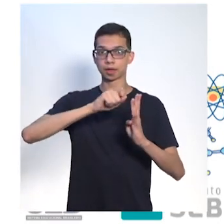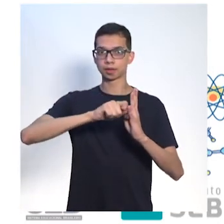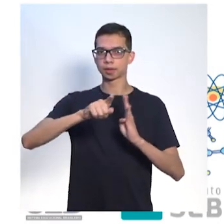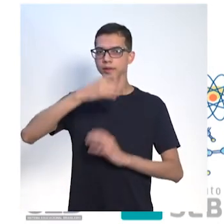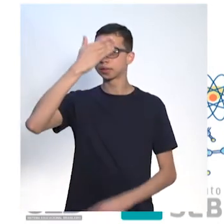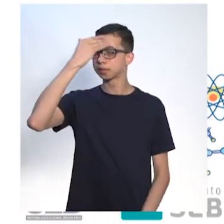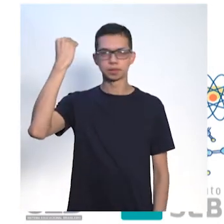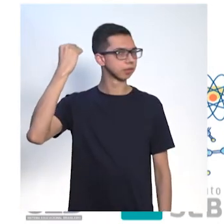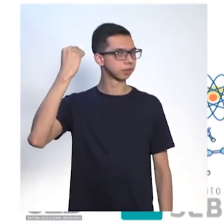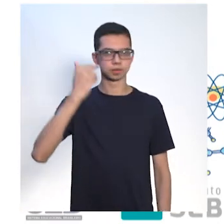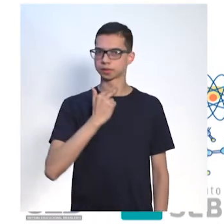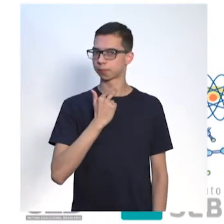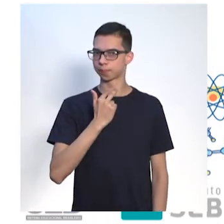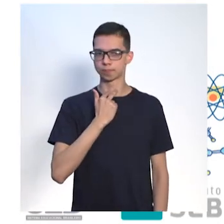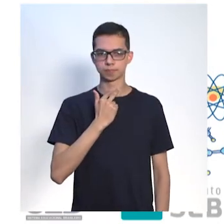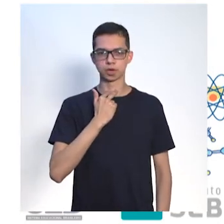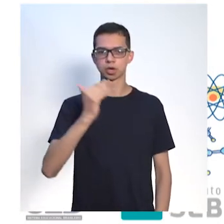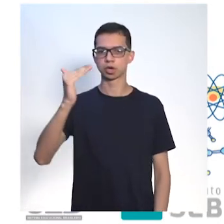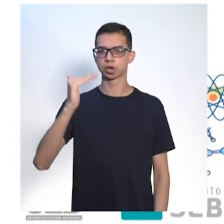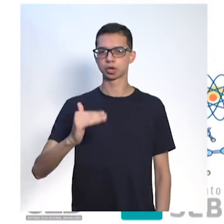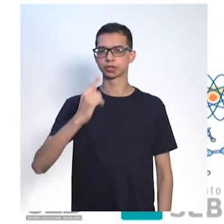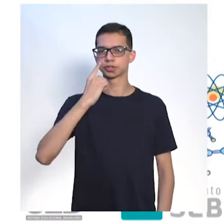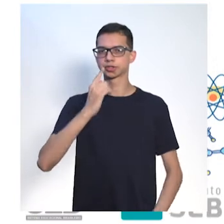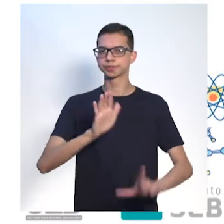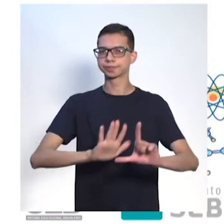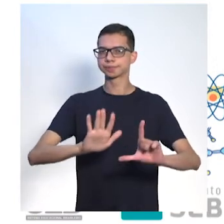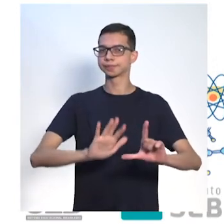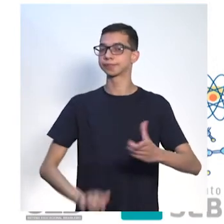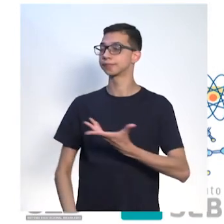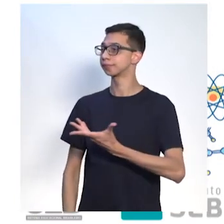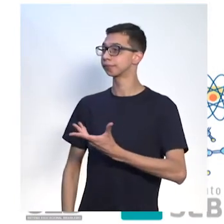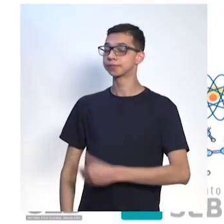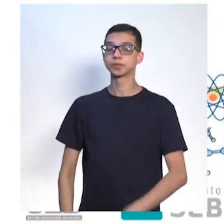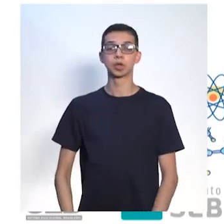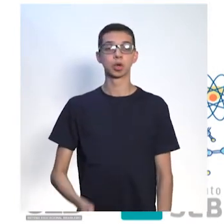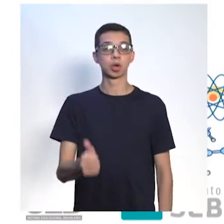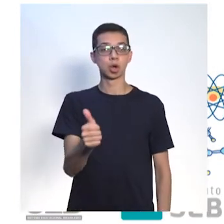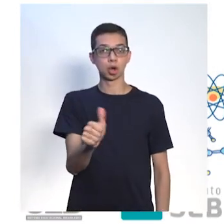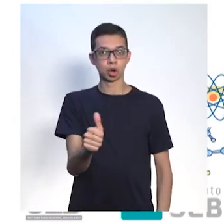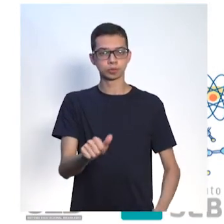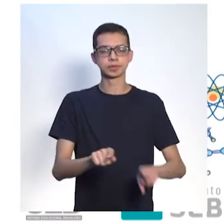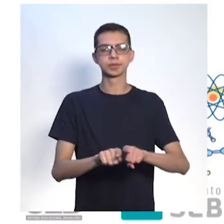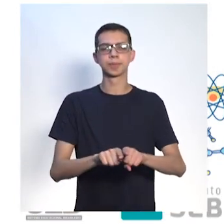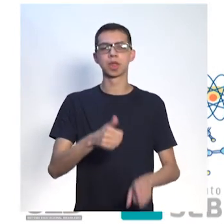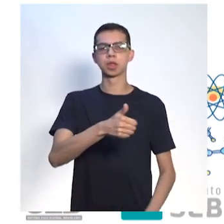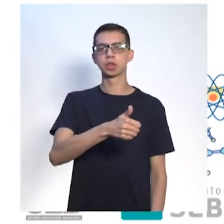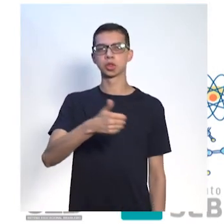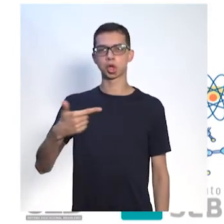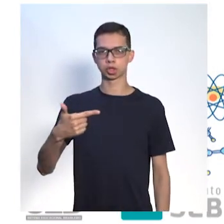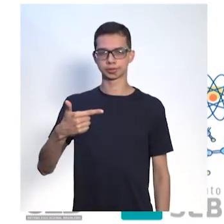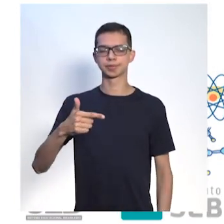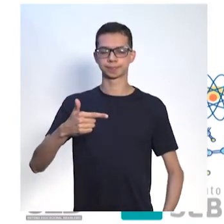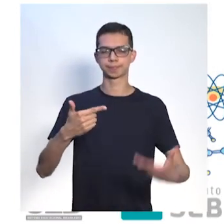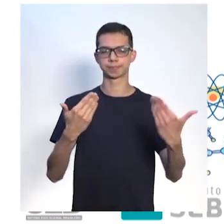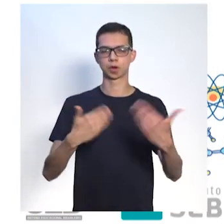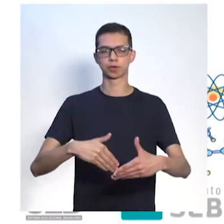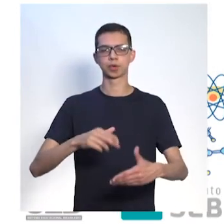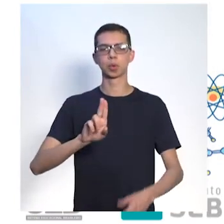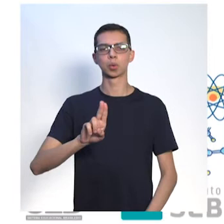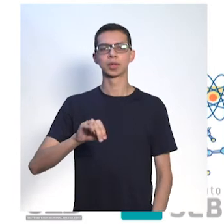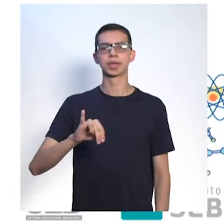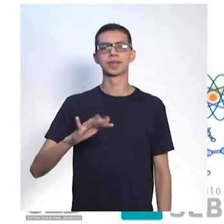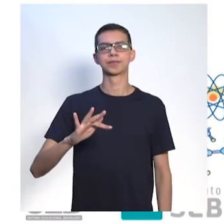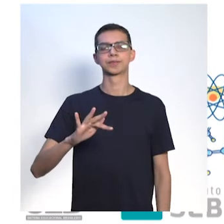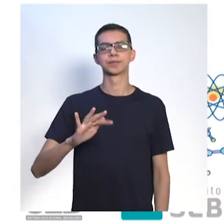sua cabeça. Aí embaixo vocês estão vendo no slide, 11 e 12 é a prova da Unifesp, aquela provinha do processo misto